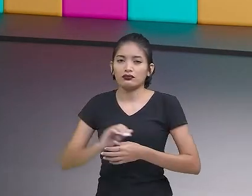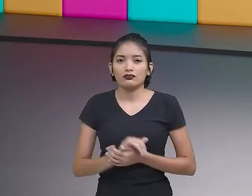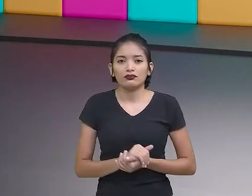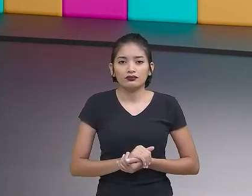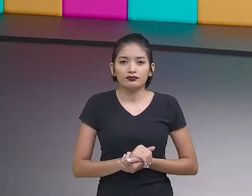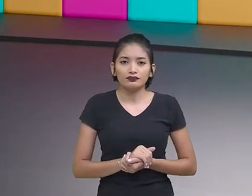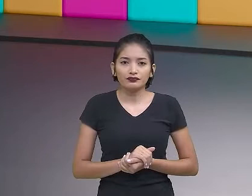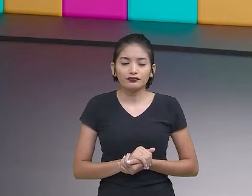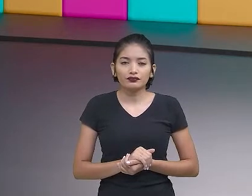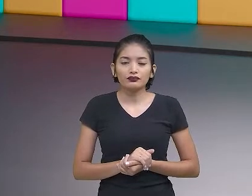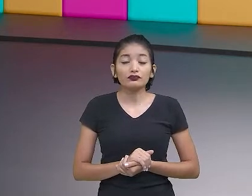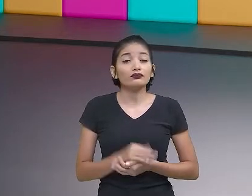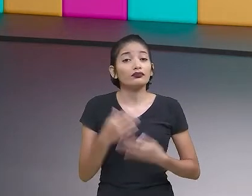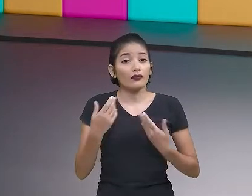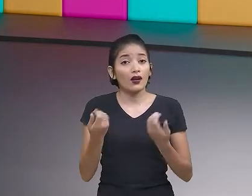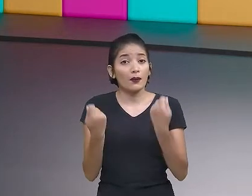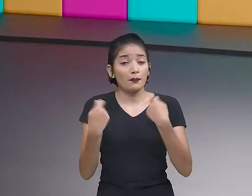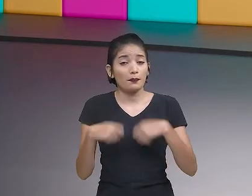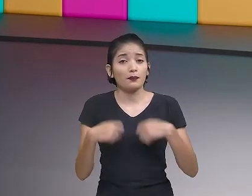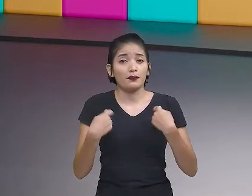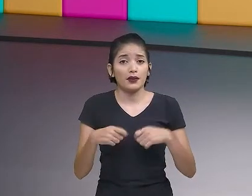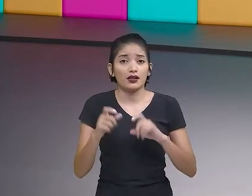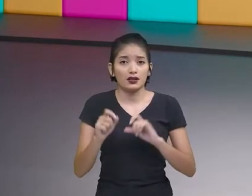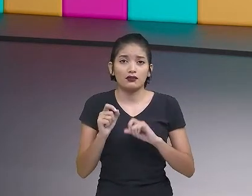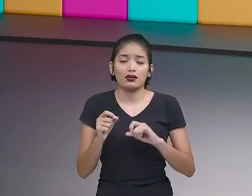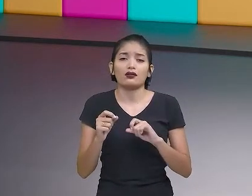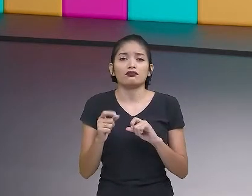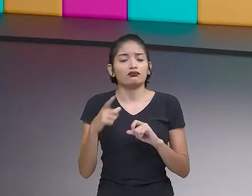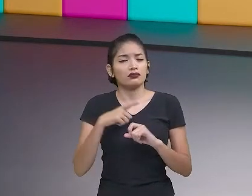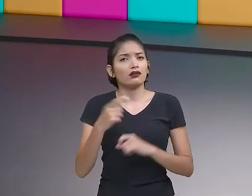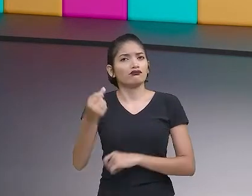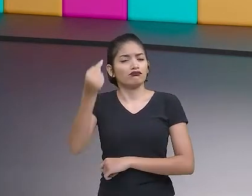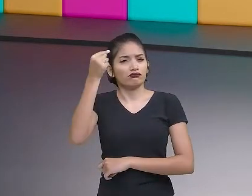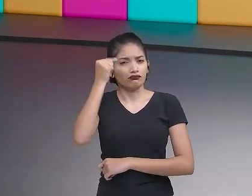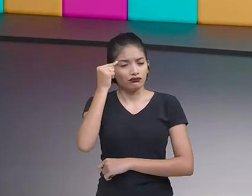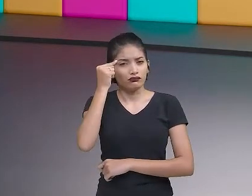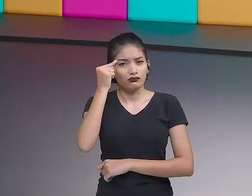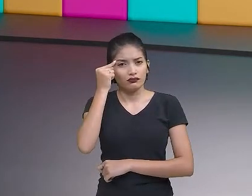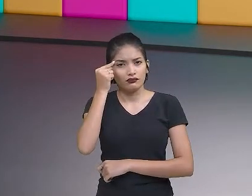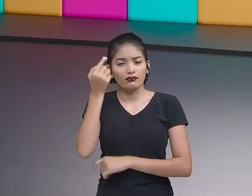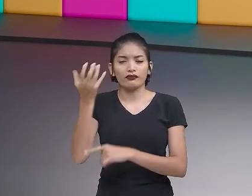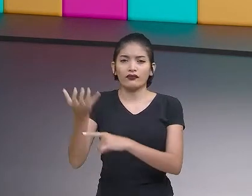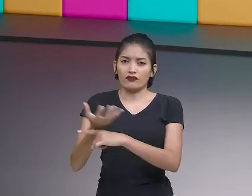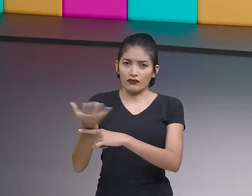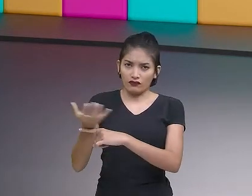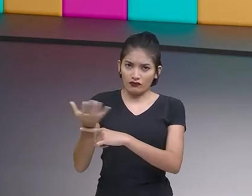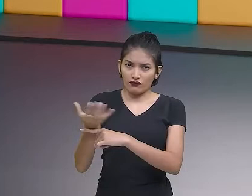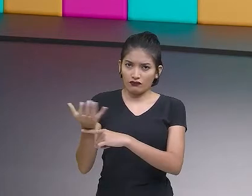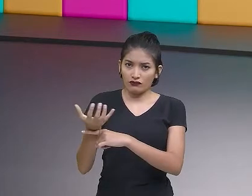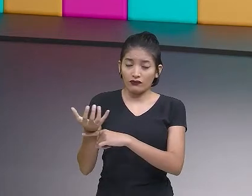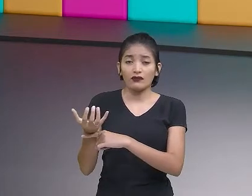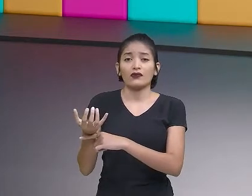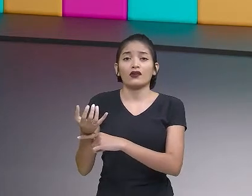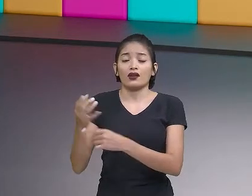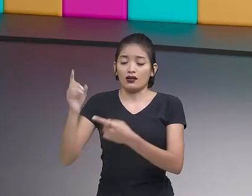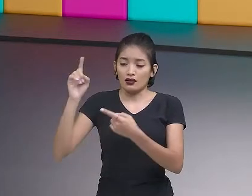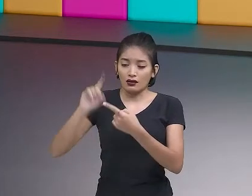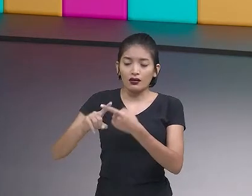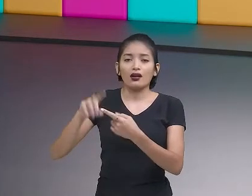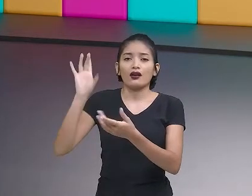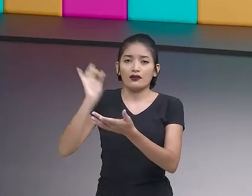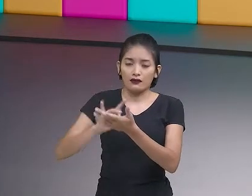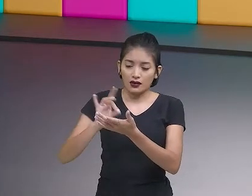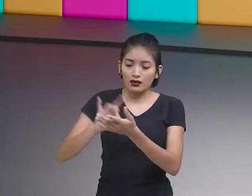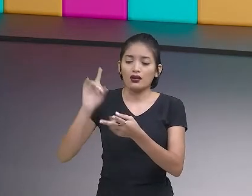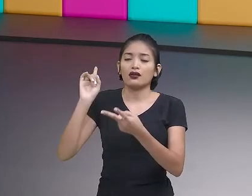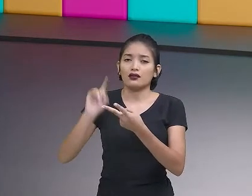Isso precisa se colocar em pauta. A peneira é da verdade, da bondade